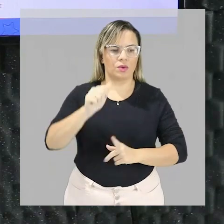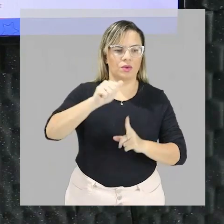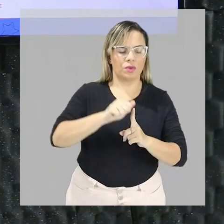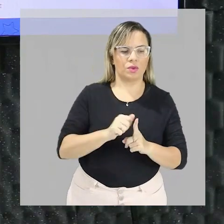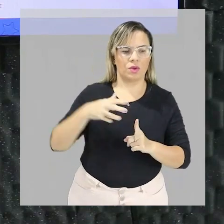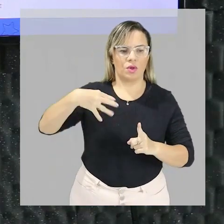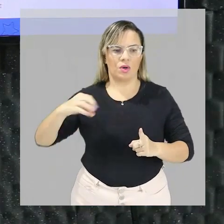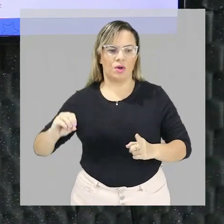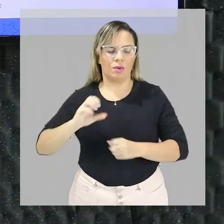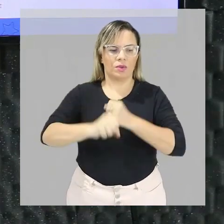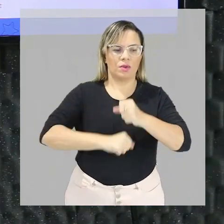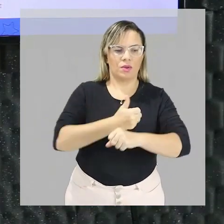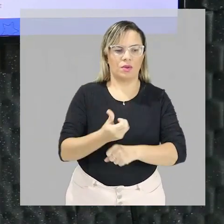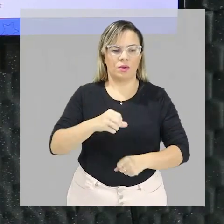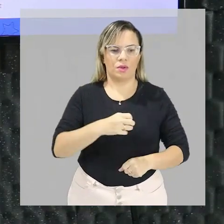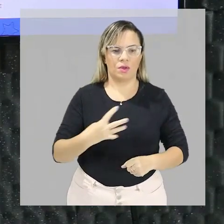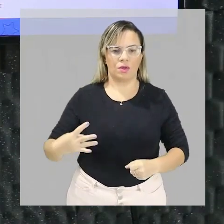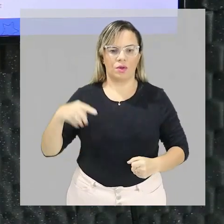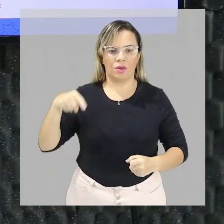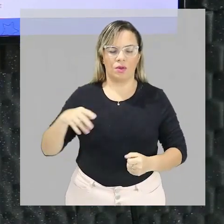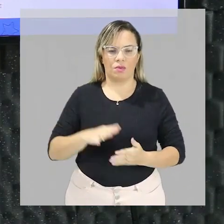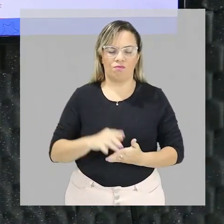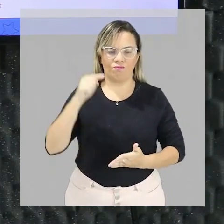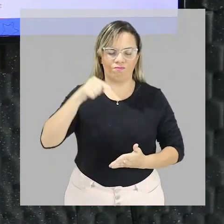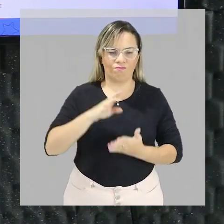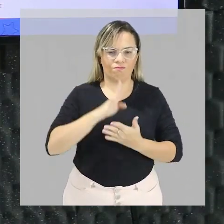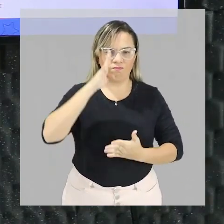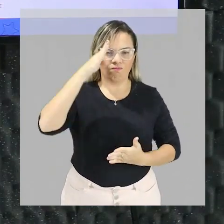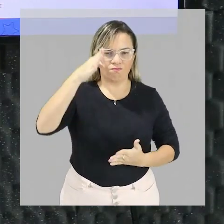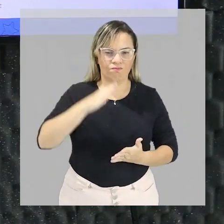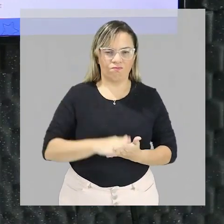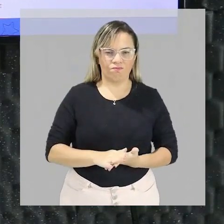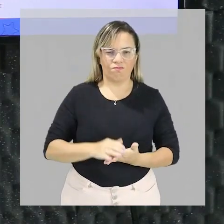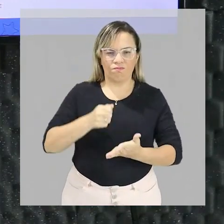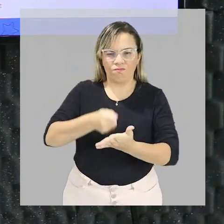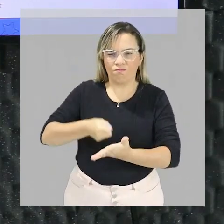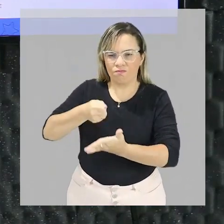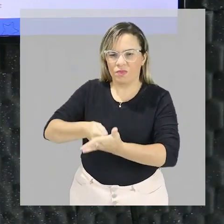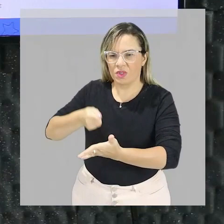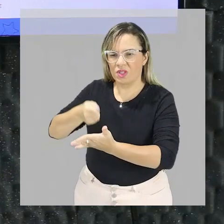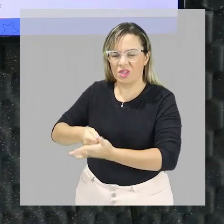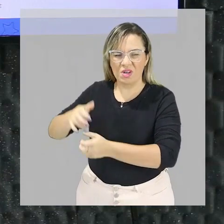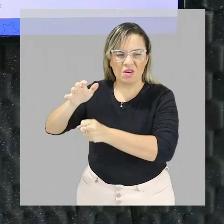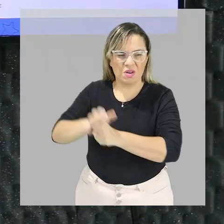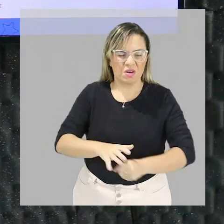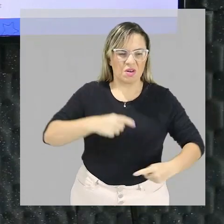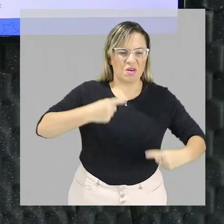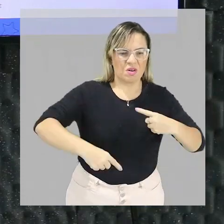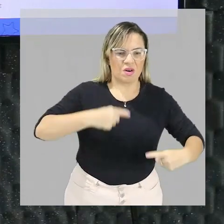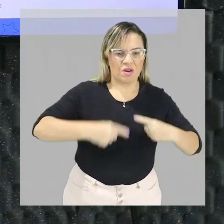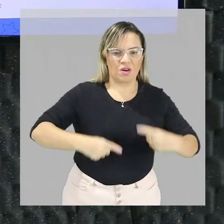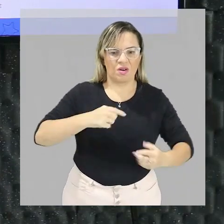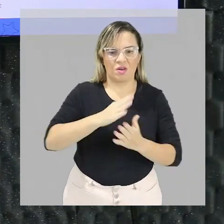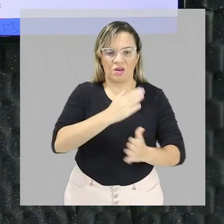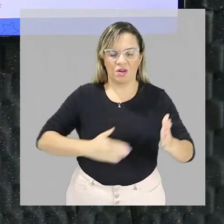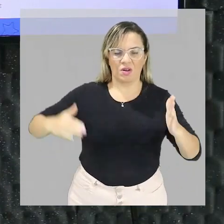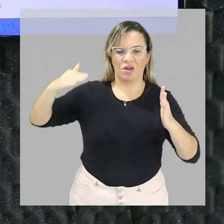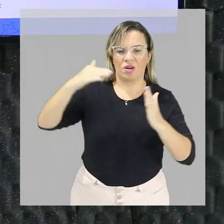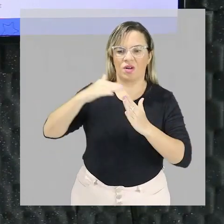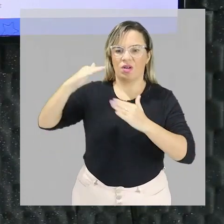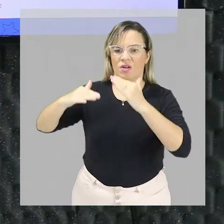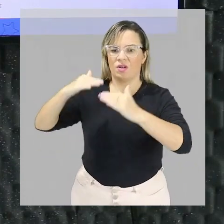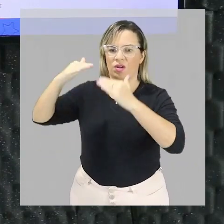tanto pelo auge da repressão política, quanto pelos elevados níveis de crescimento, que ficaram conhecidos como milagre